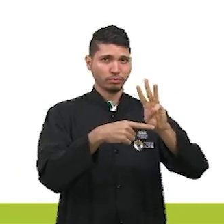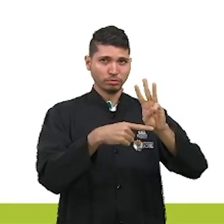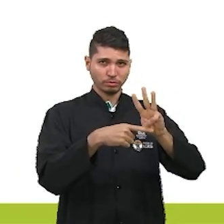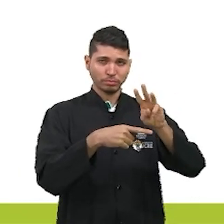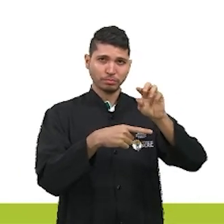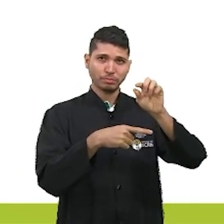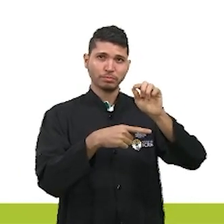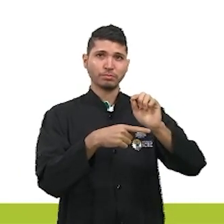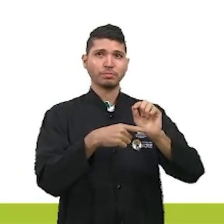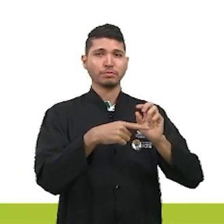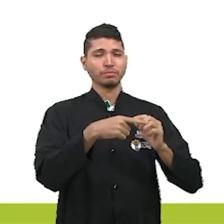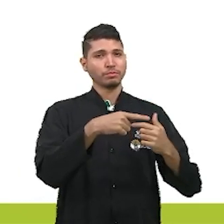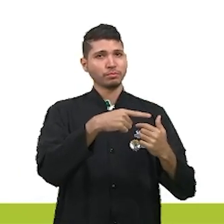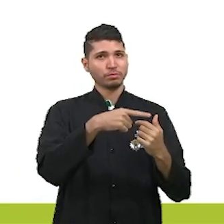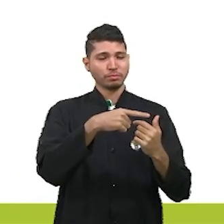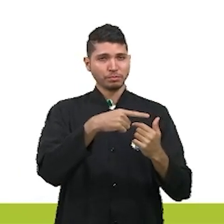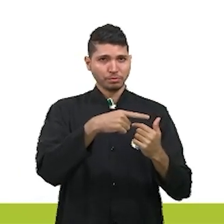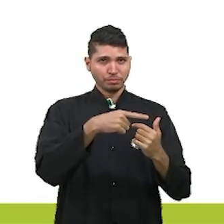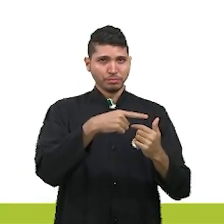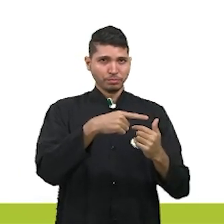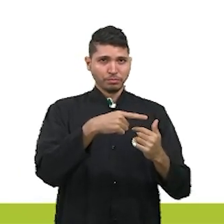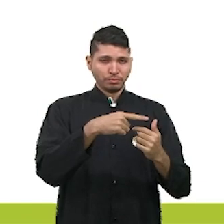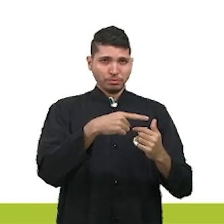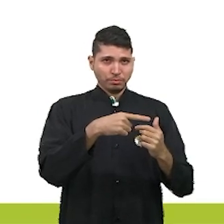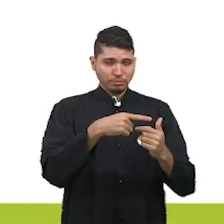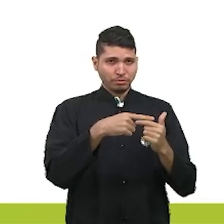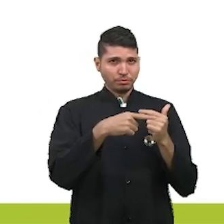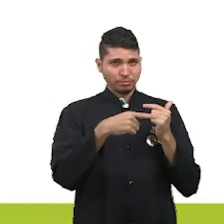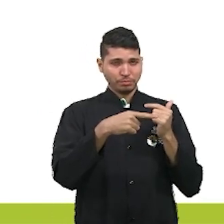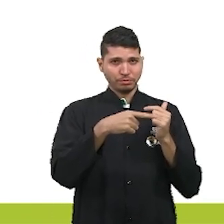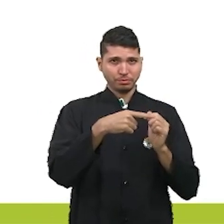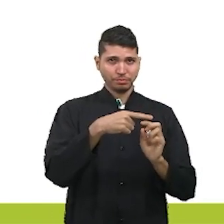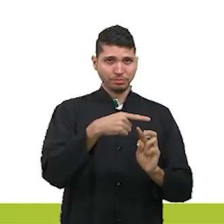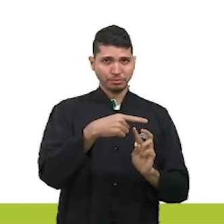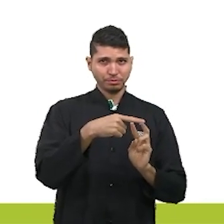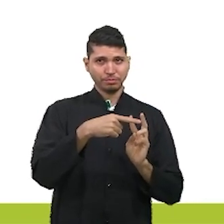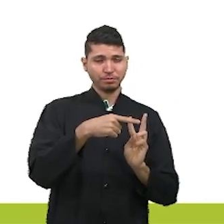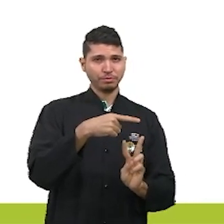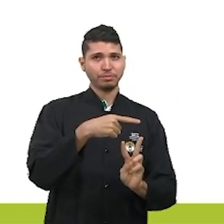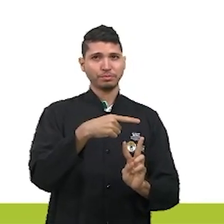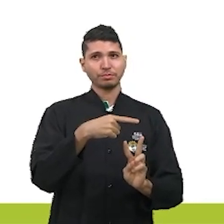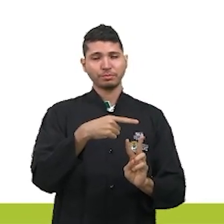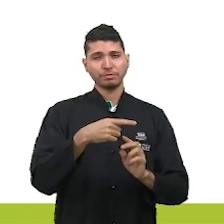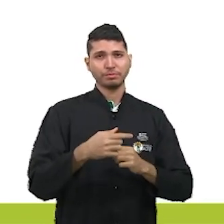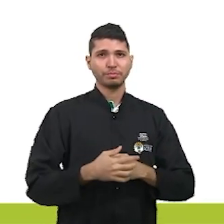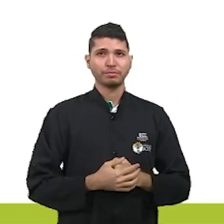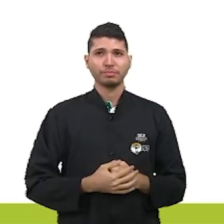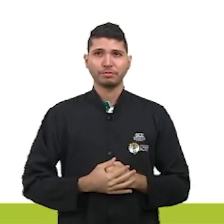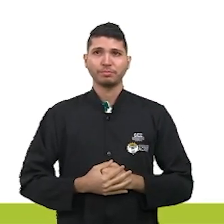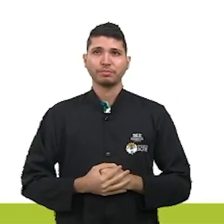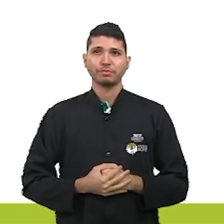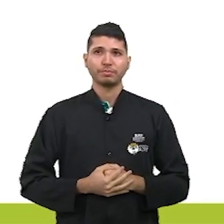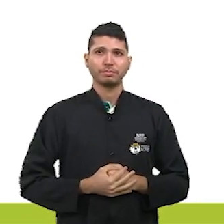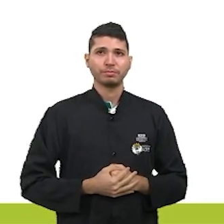excesso, dividindo por 2 fatorial, que significa justamente as permutações dos A's.